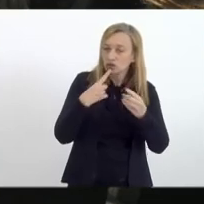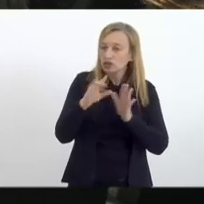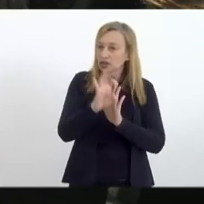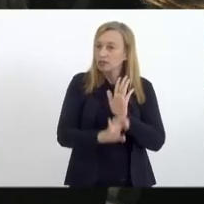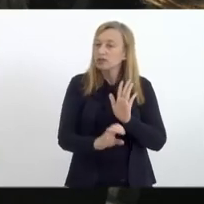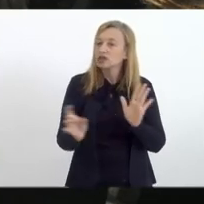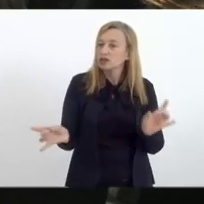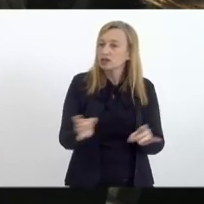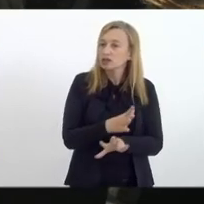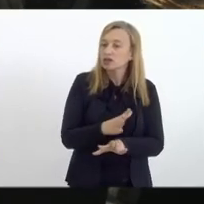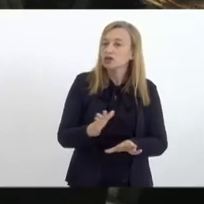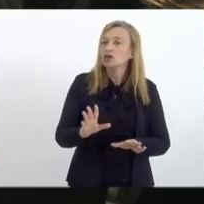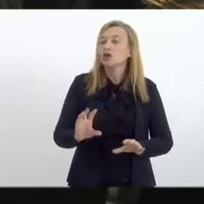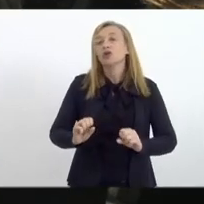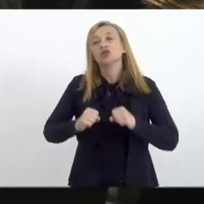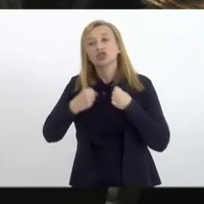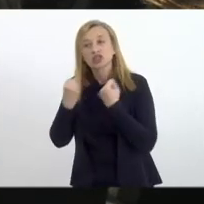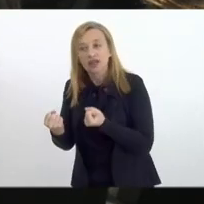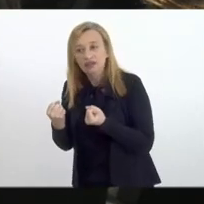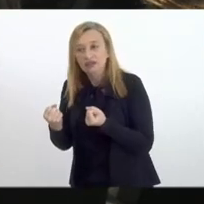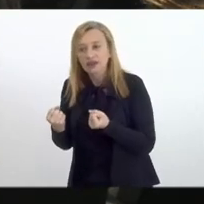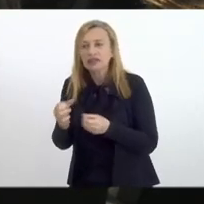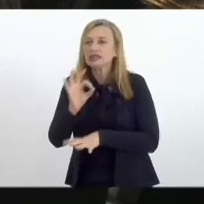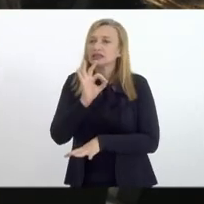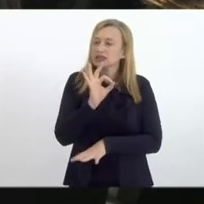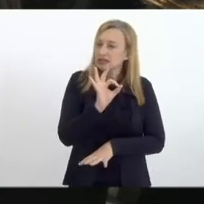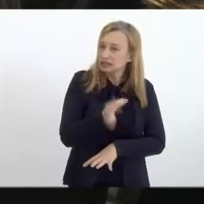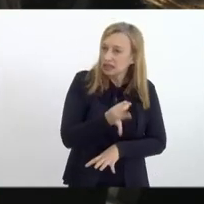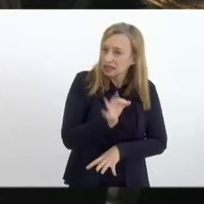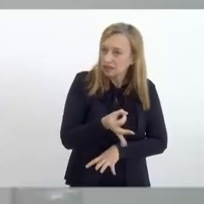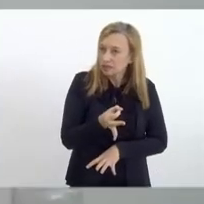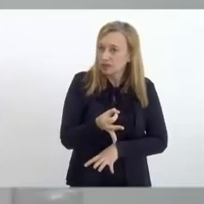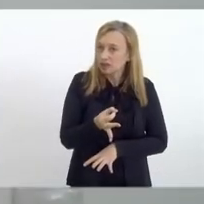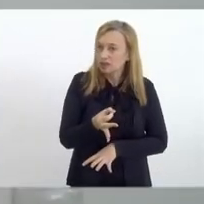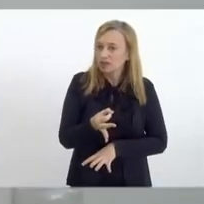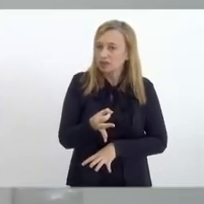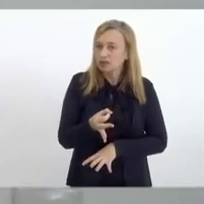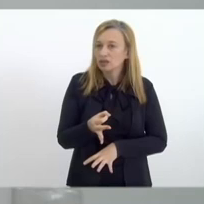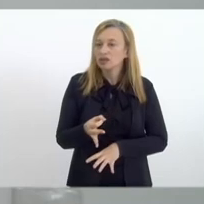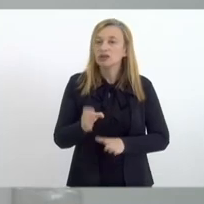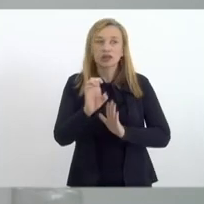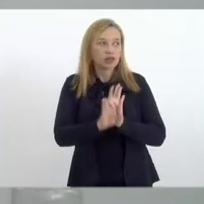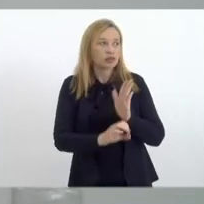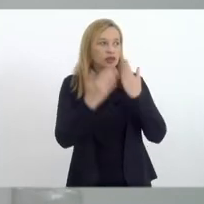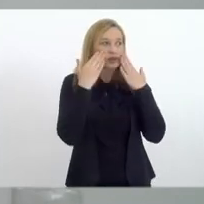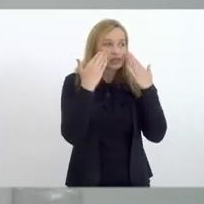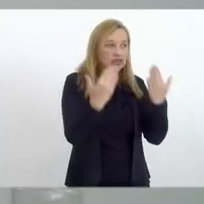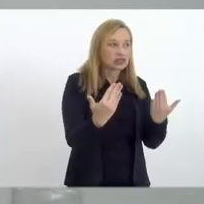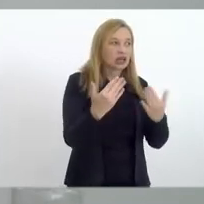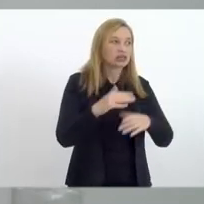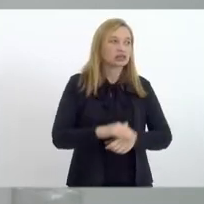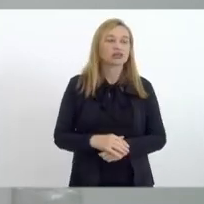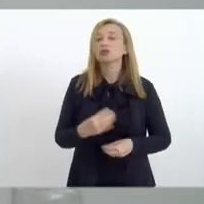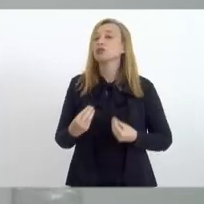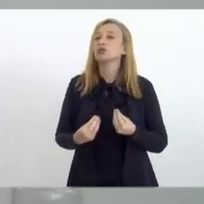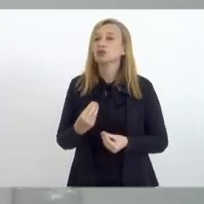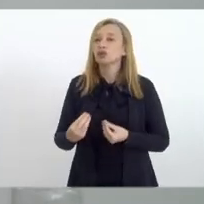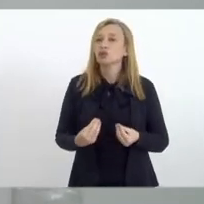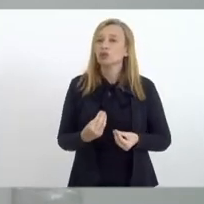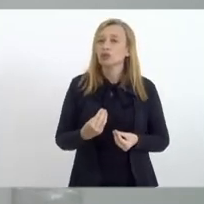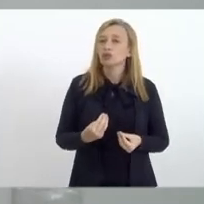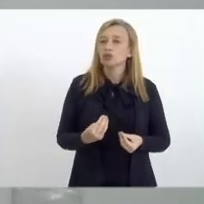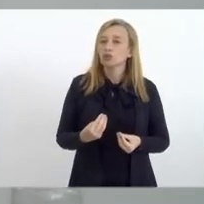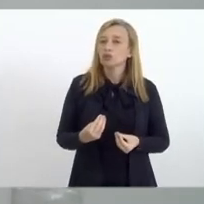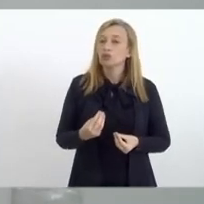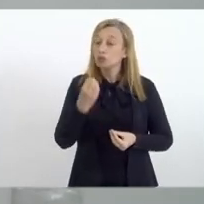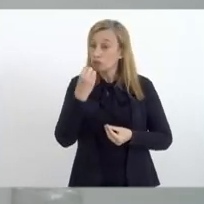Então, aqueles que defendem irremediavelmente, incondicionalmente, uma determinada emenda que foi apresentada como indispensável